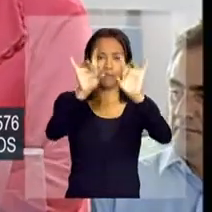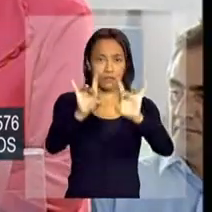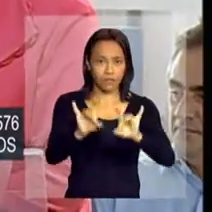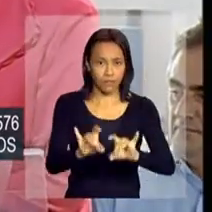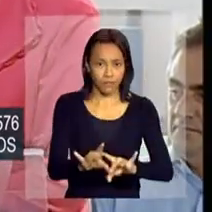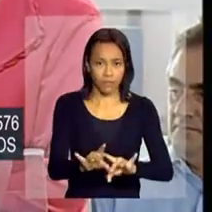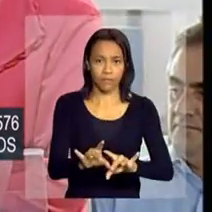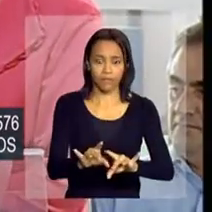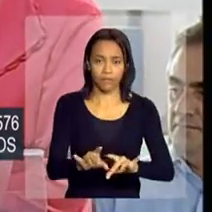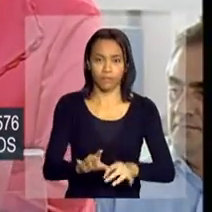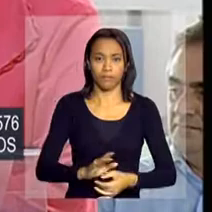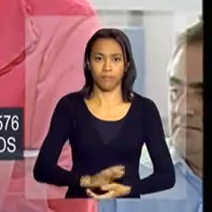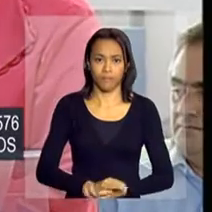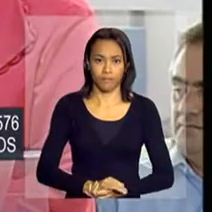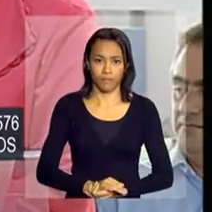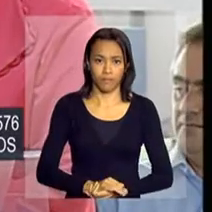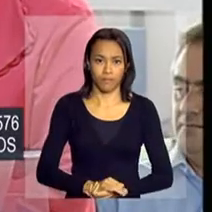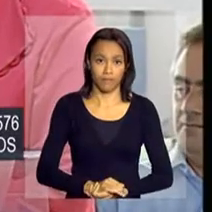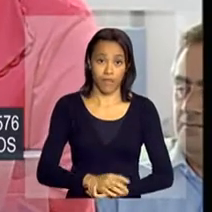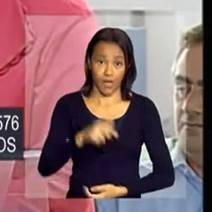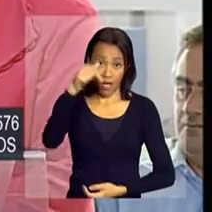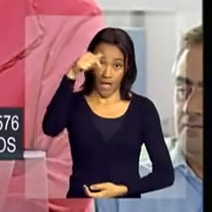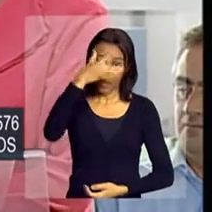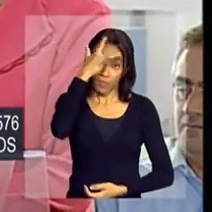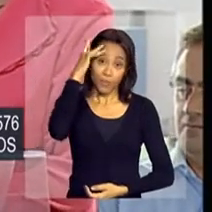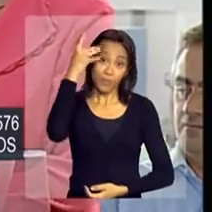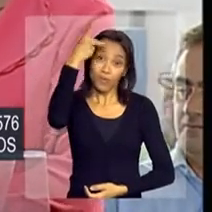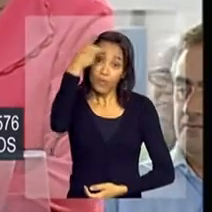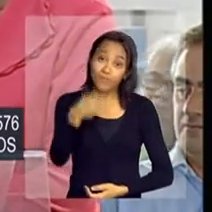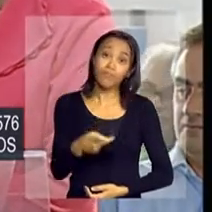à nação potiguar.